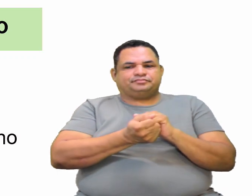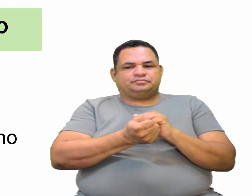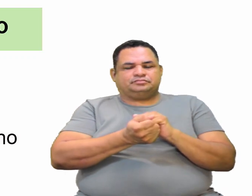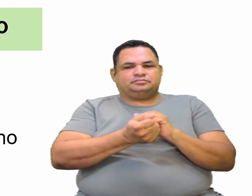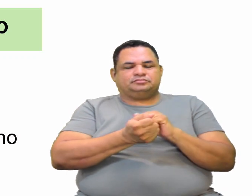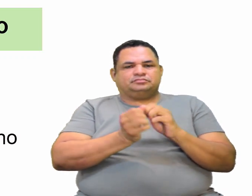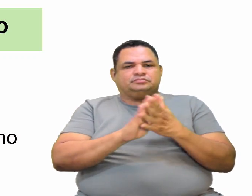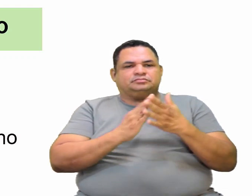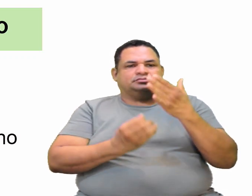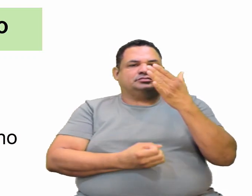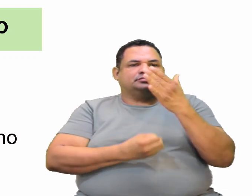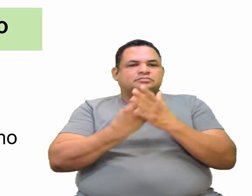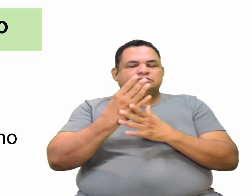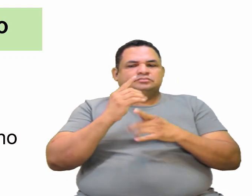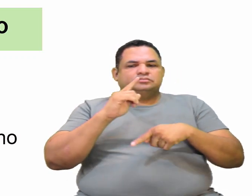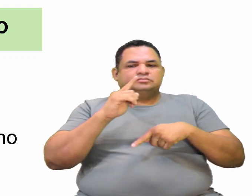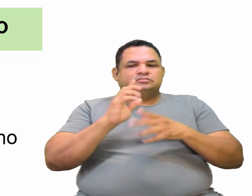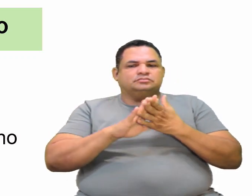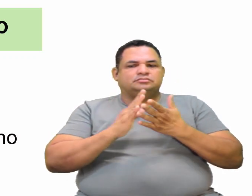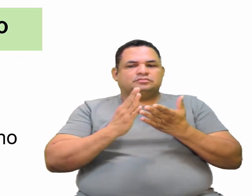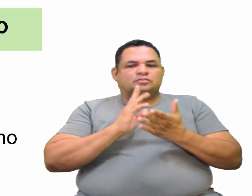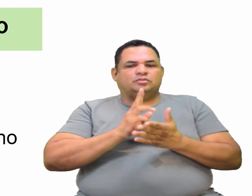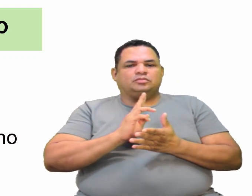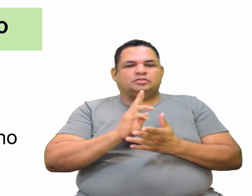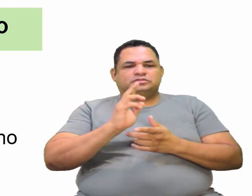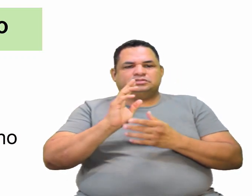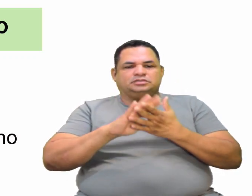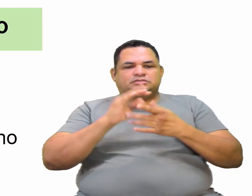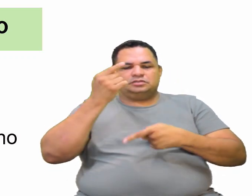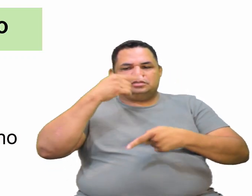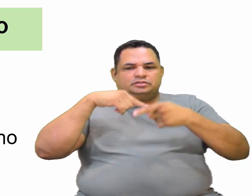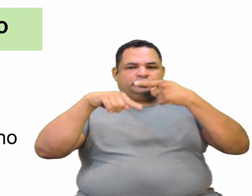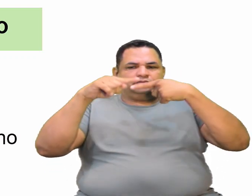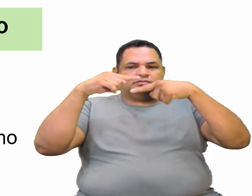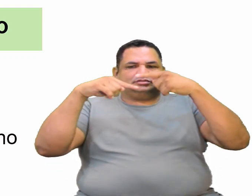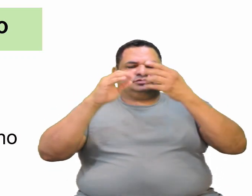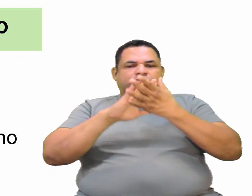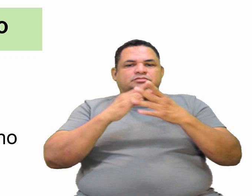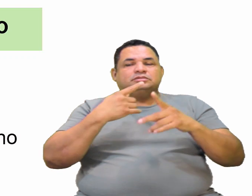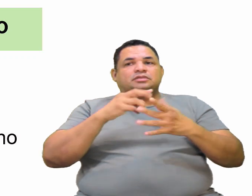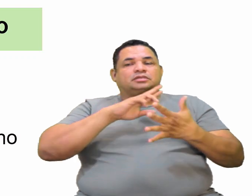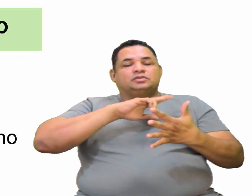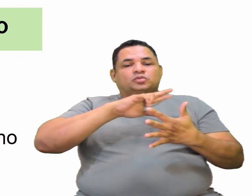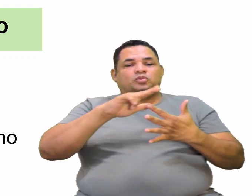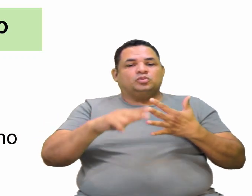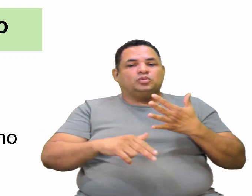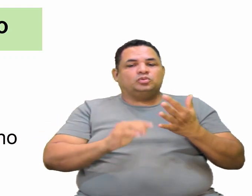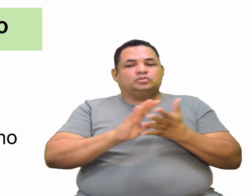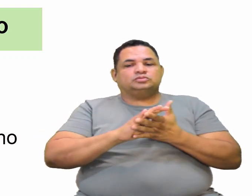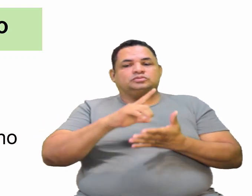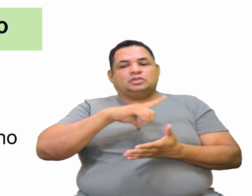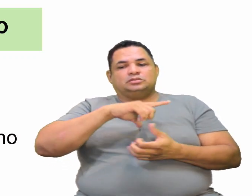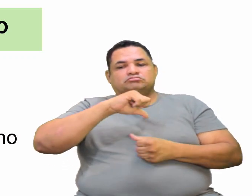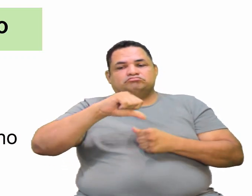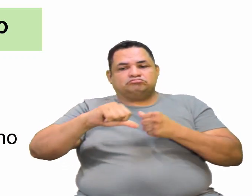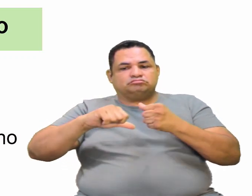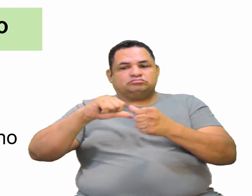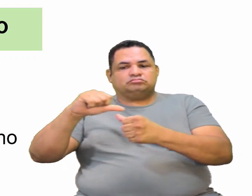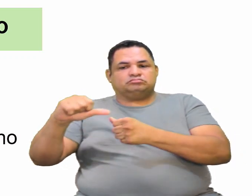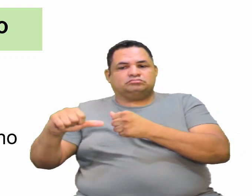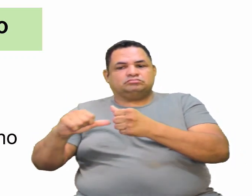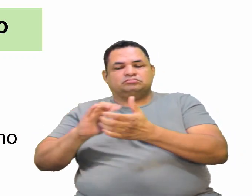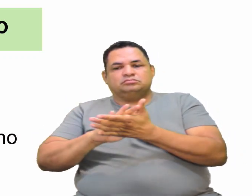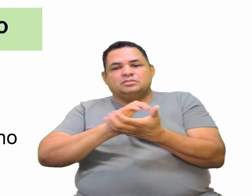adaptação ela é fruto de um processo evolutivo que vai fazer com que as espécies, né, que sofreram mutações, se tornem